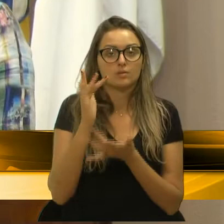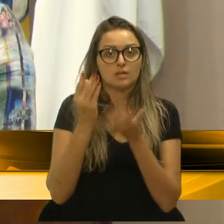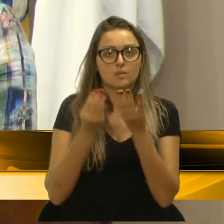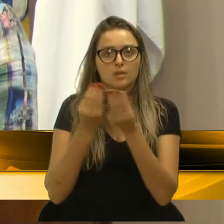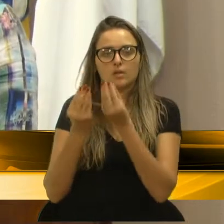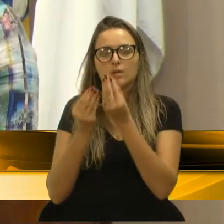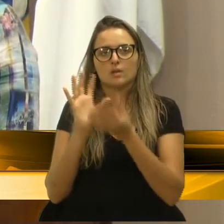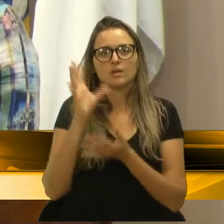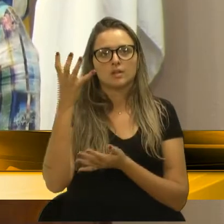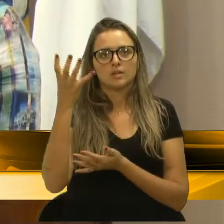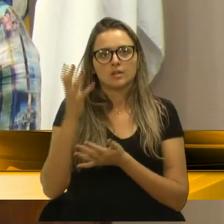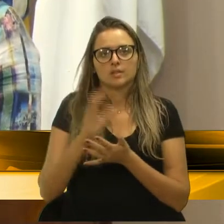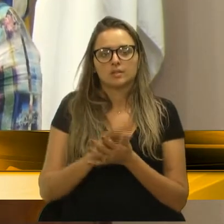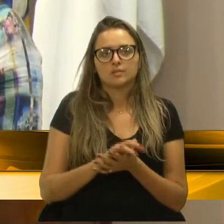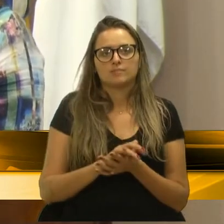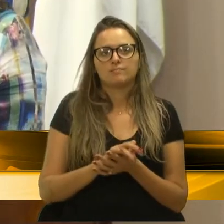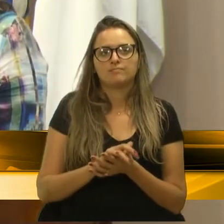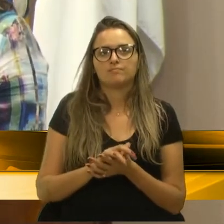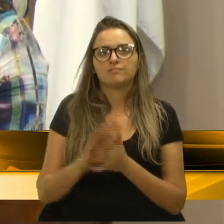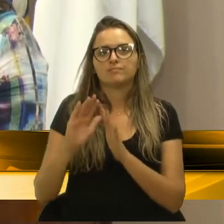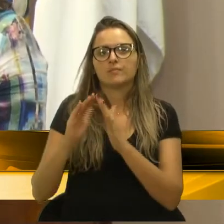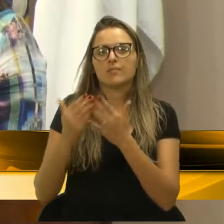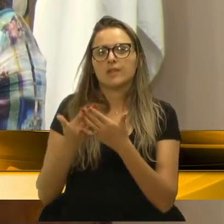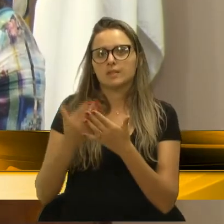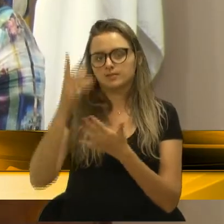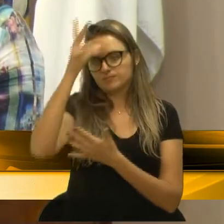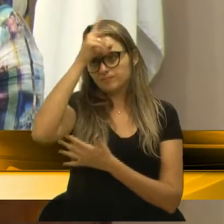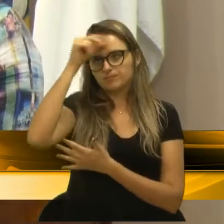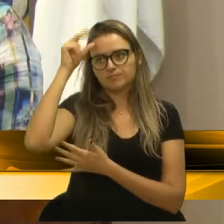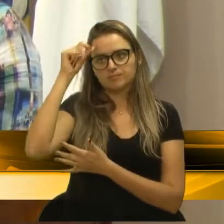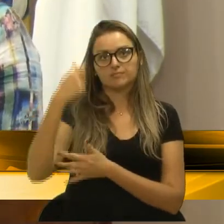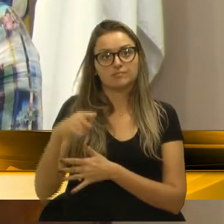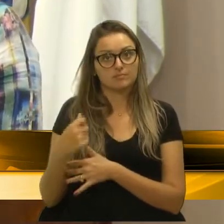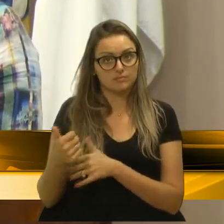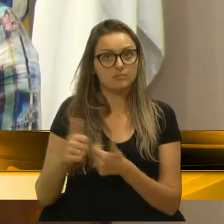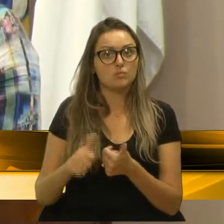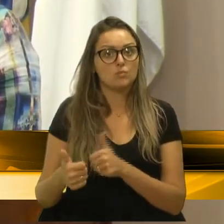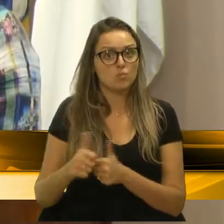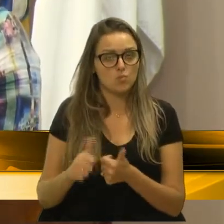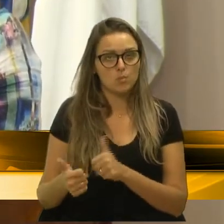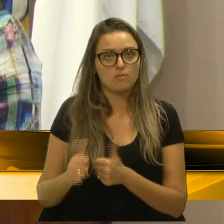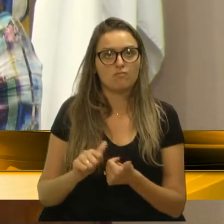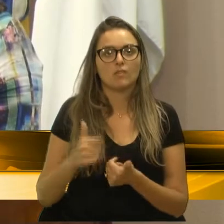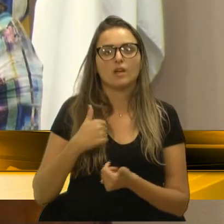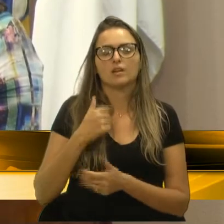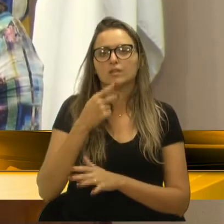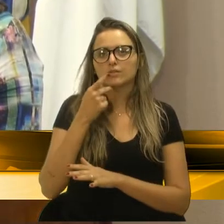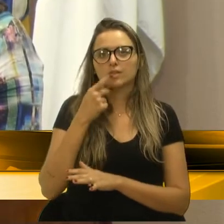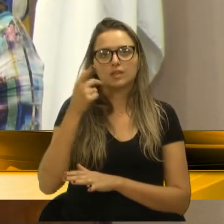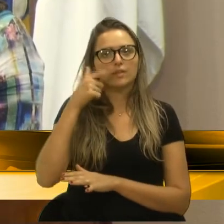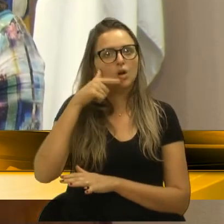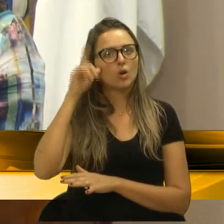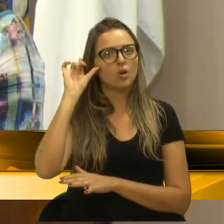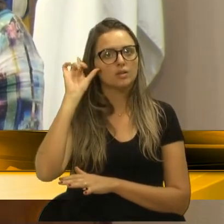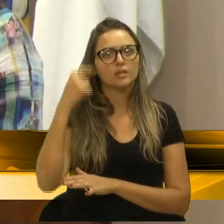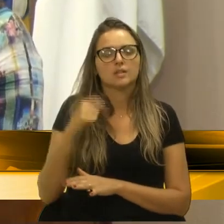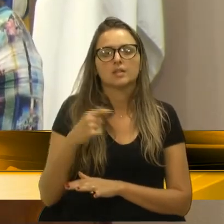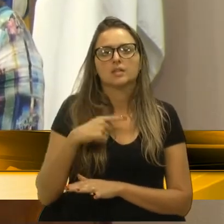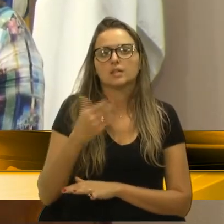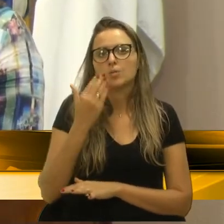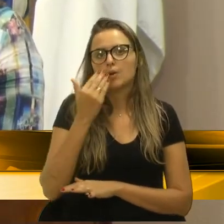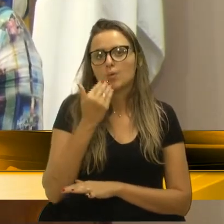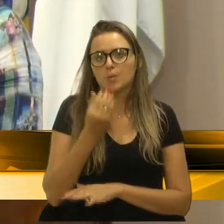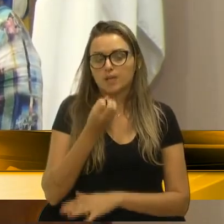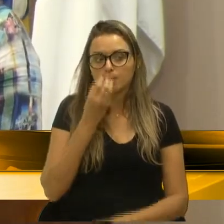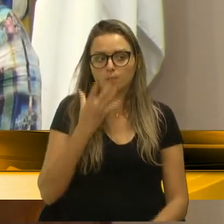resolver, e a escola pública ela precisa ter qualidade. Eu falava ontem da necessidade de ter uma merenda saudável, de